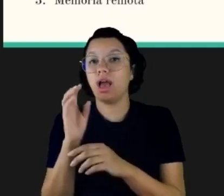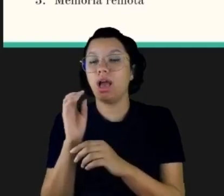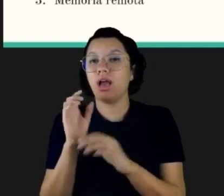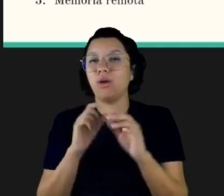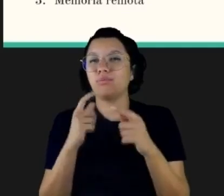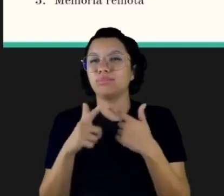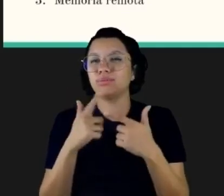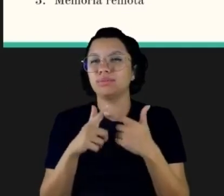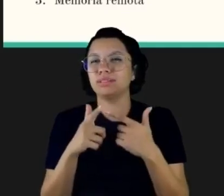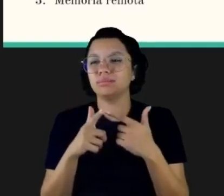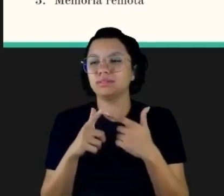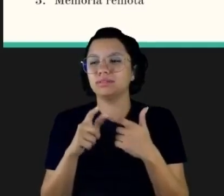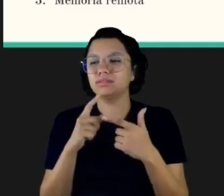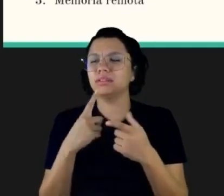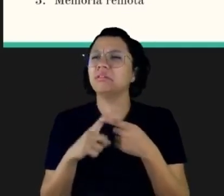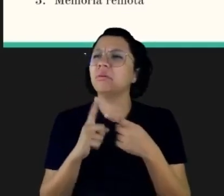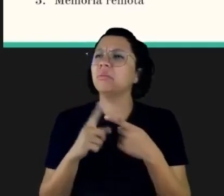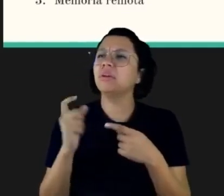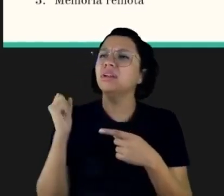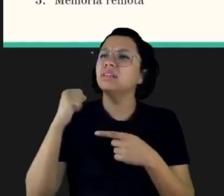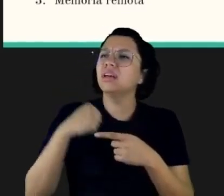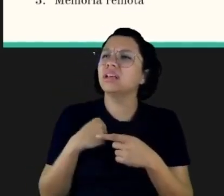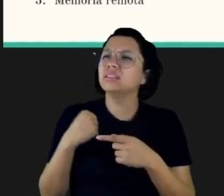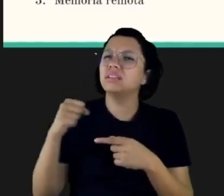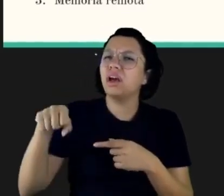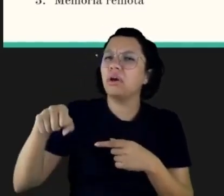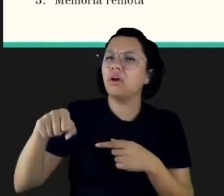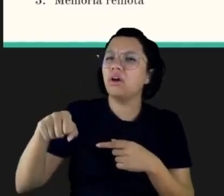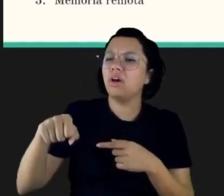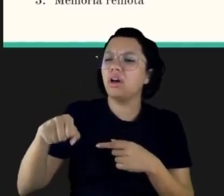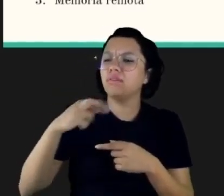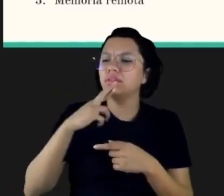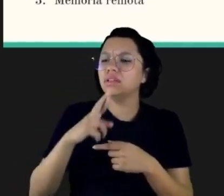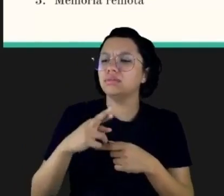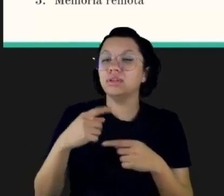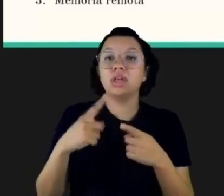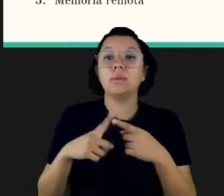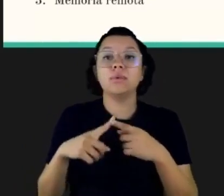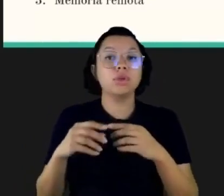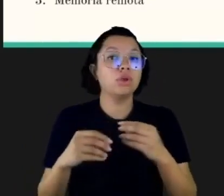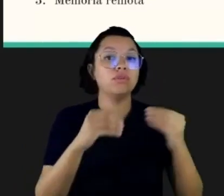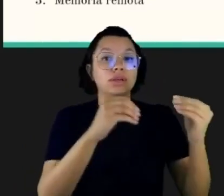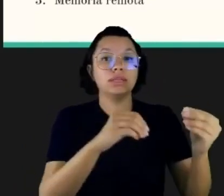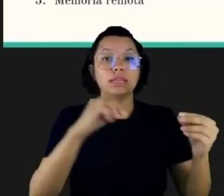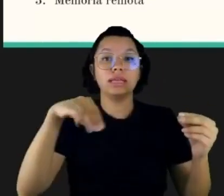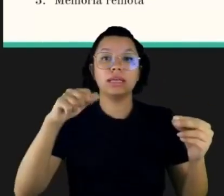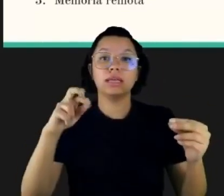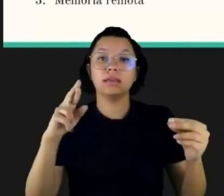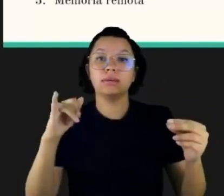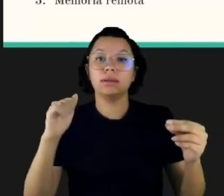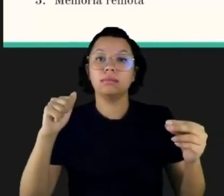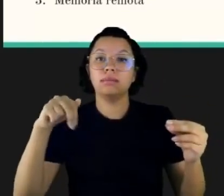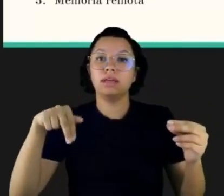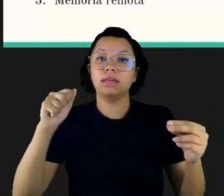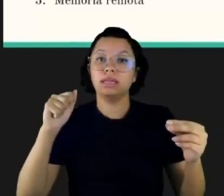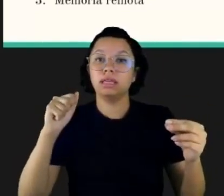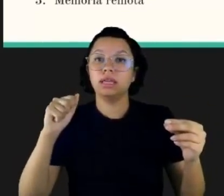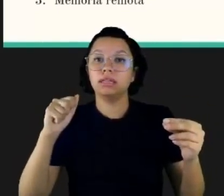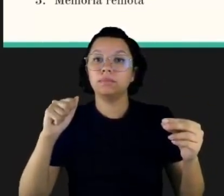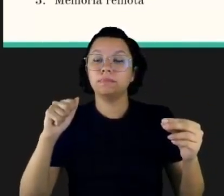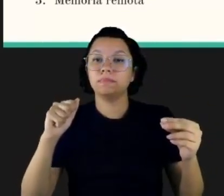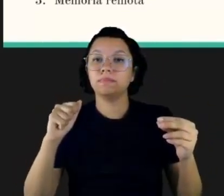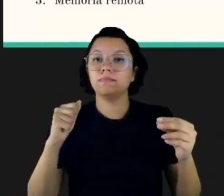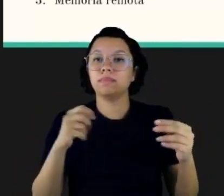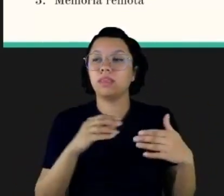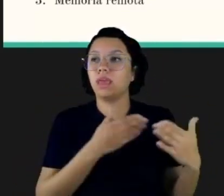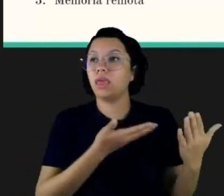por que você está com essa sacola? Aí você me responde assim, é porque eu vou entregar ela para a Mariana. Aí eu vou vir aqui, vou te entregar isso